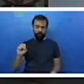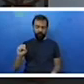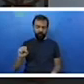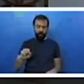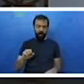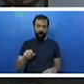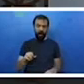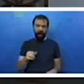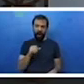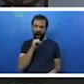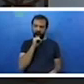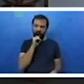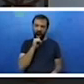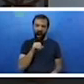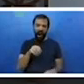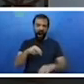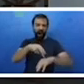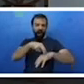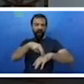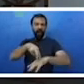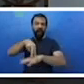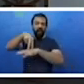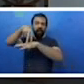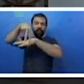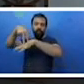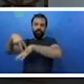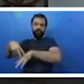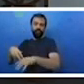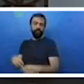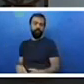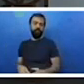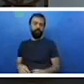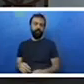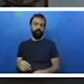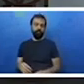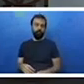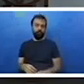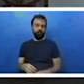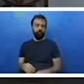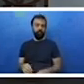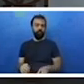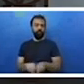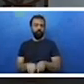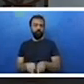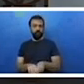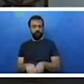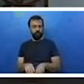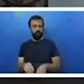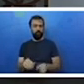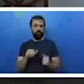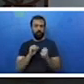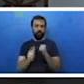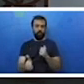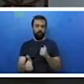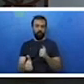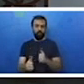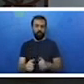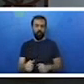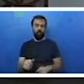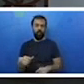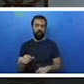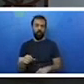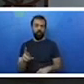O skate e o surf, por muitas pessoas, são caracterizados como esporte de aventura também, porque quando você sobe no skate, ele dá aquela sensação